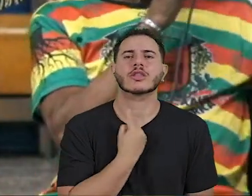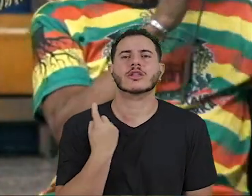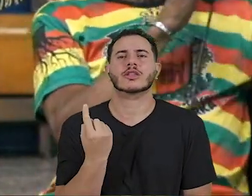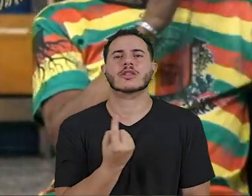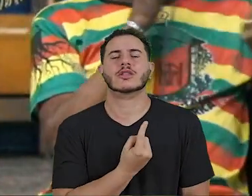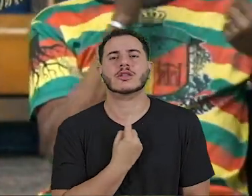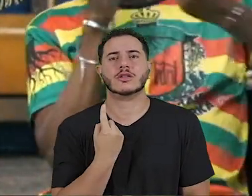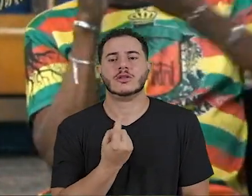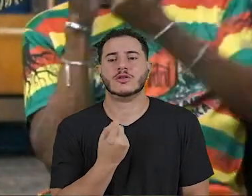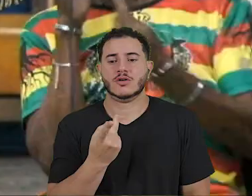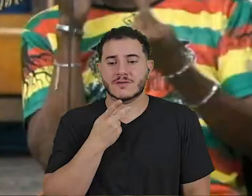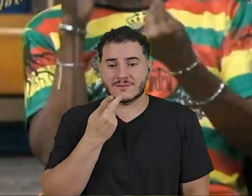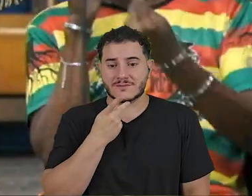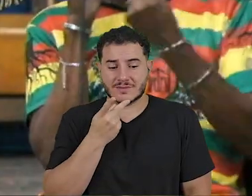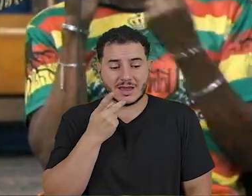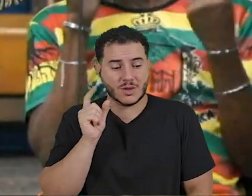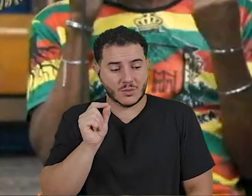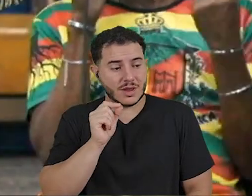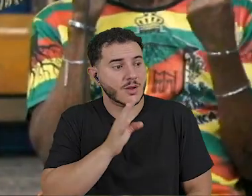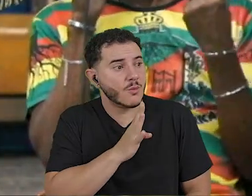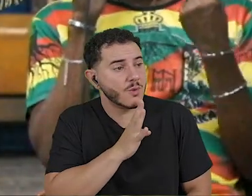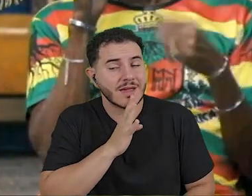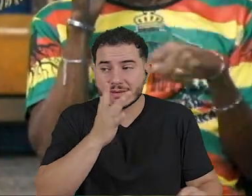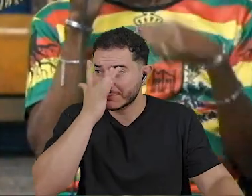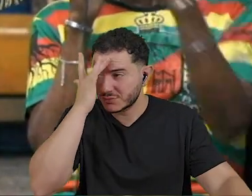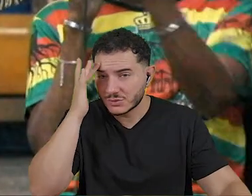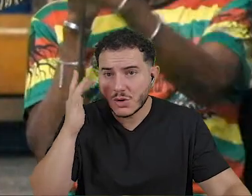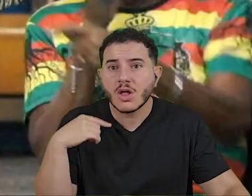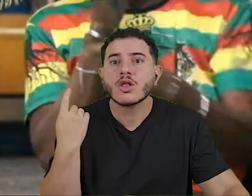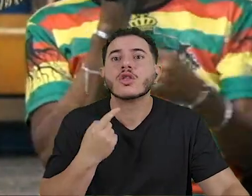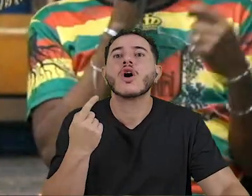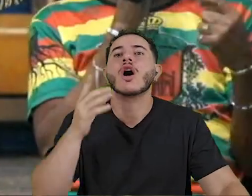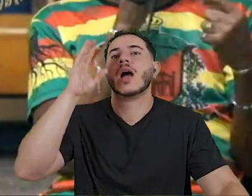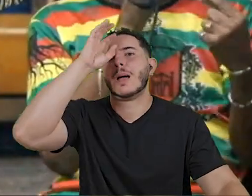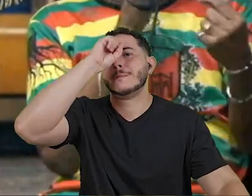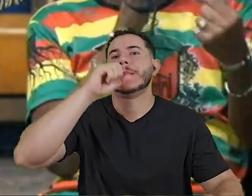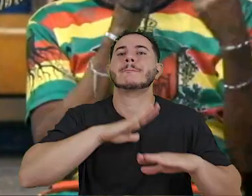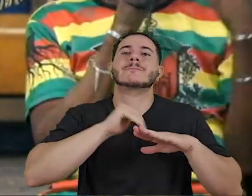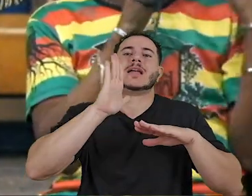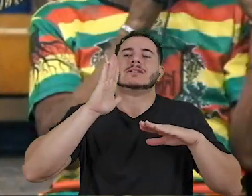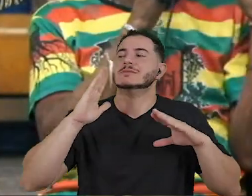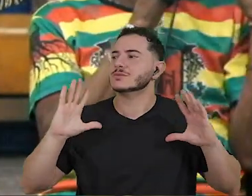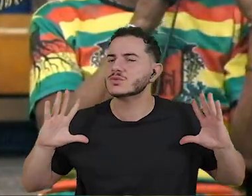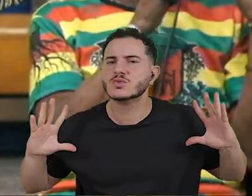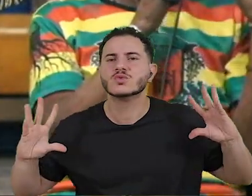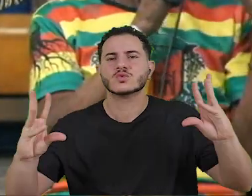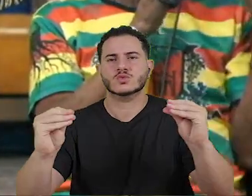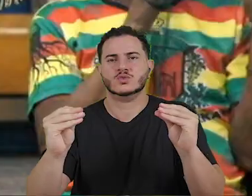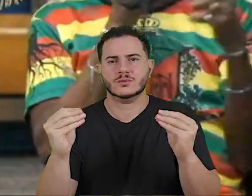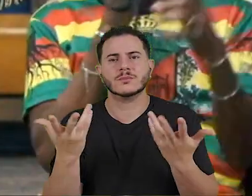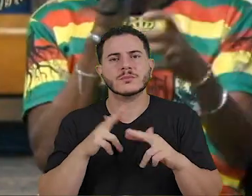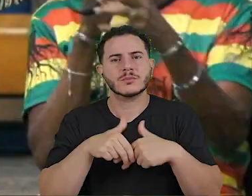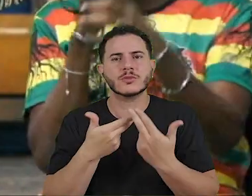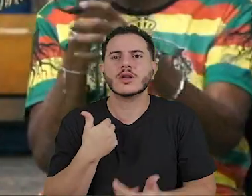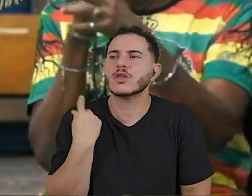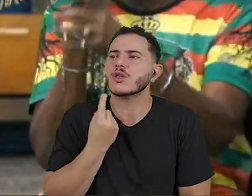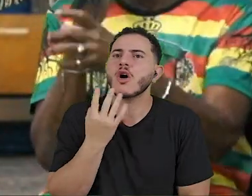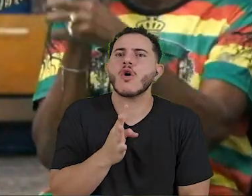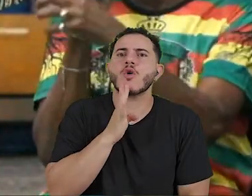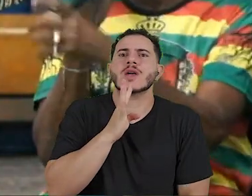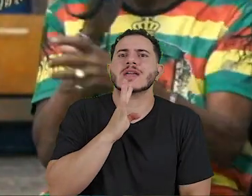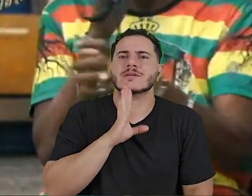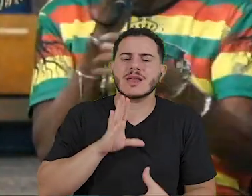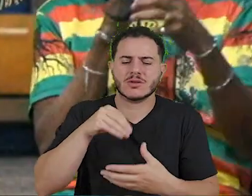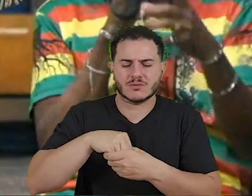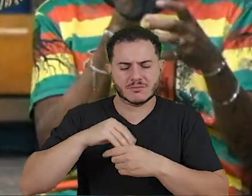quanto mais conhece gente, mais aprende. Quanto mais você exigir da gente, a gente bota o nosso conhecimento em